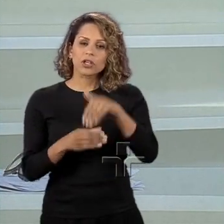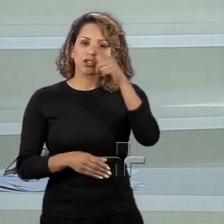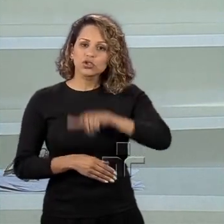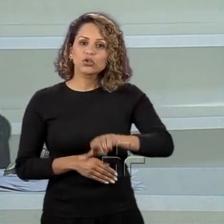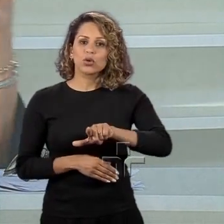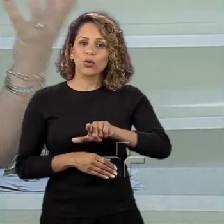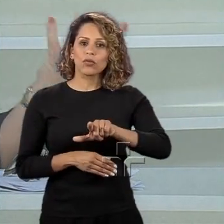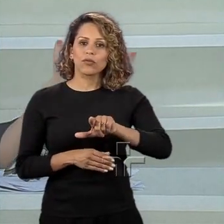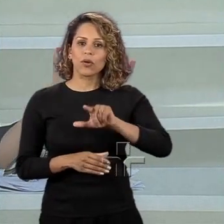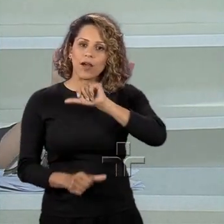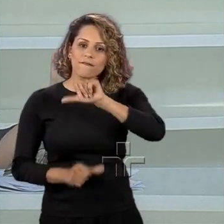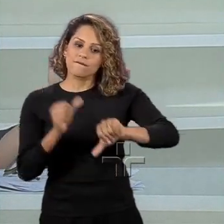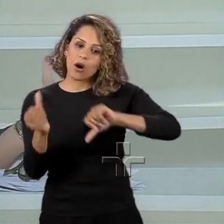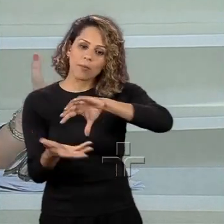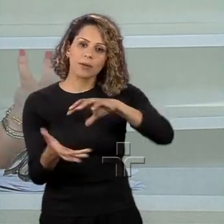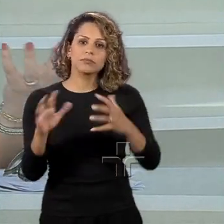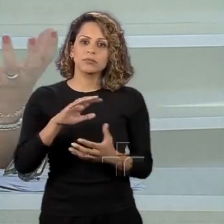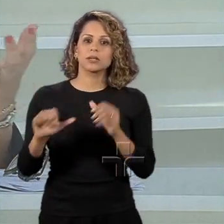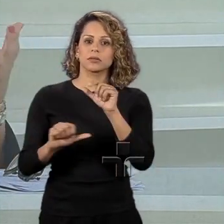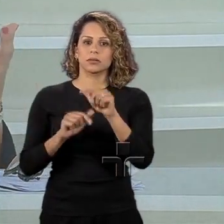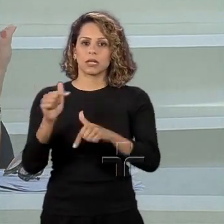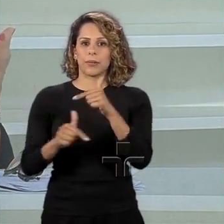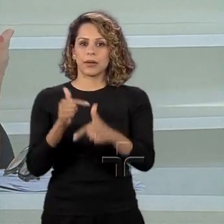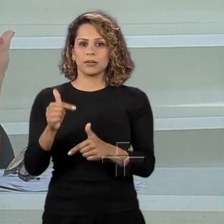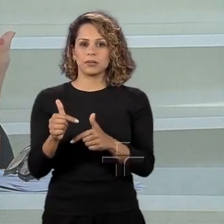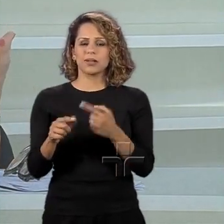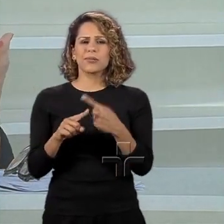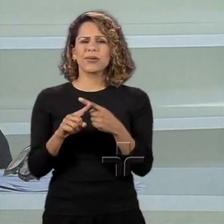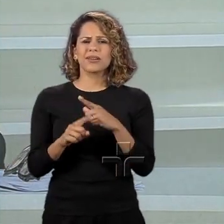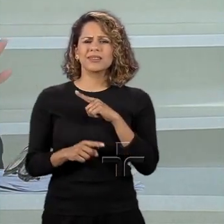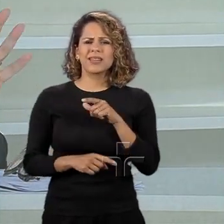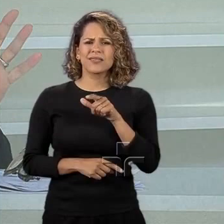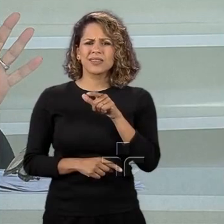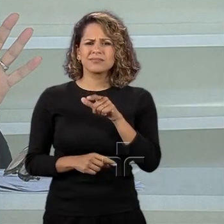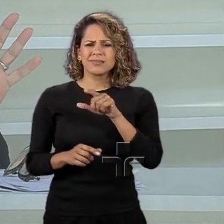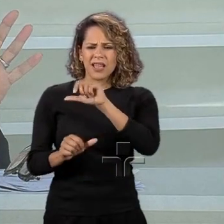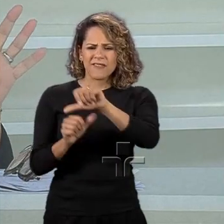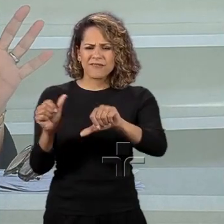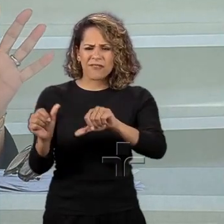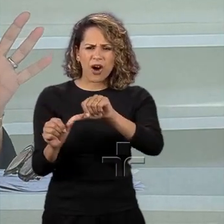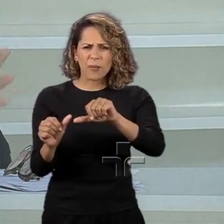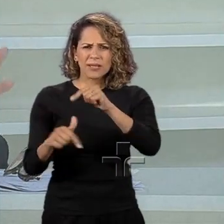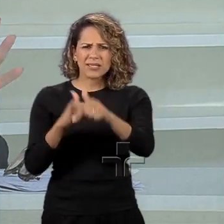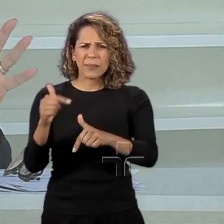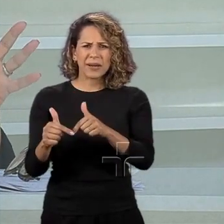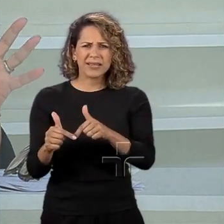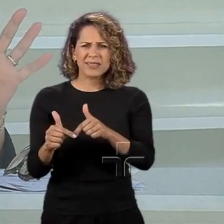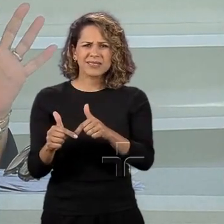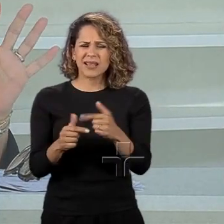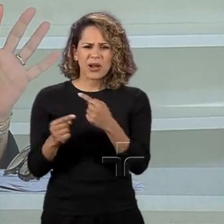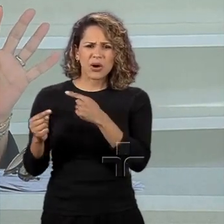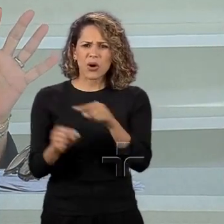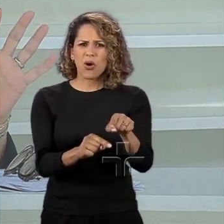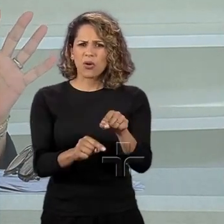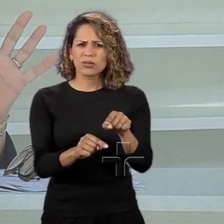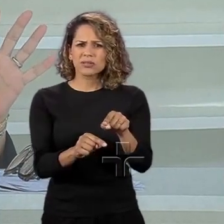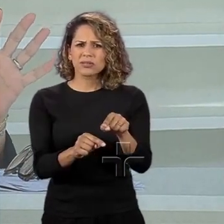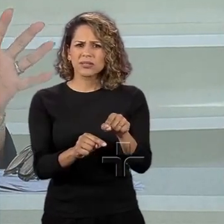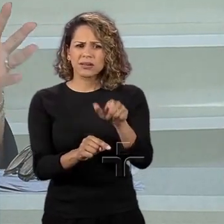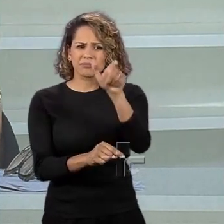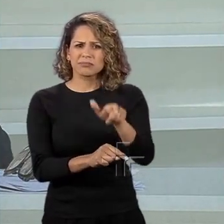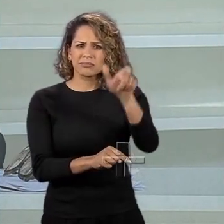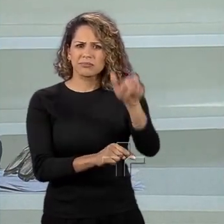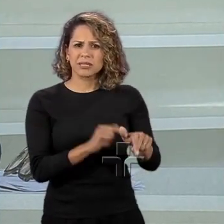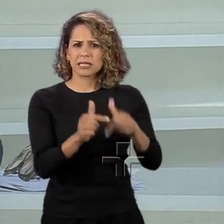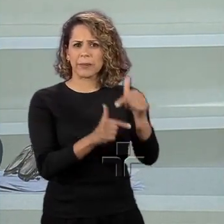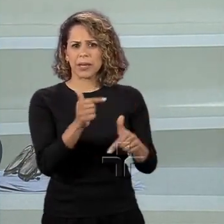Senado. Porque eu confesso que não foi uma vingança contra o trabalhador, absolutamente. Eu não acredito nisso, a Câmara, os deputados não odeiam os trabalhadores.